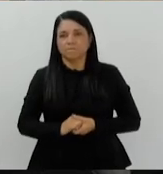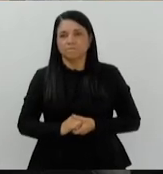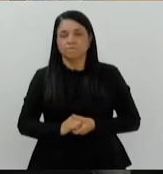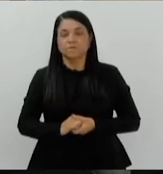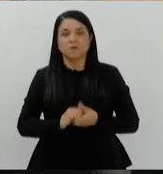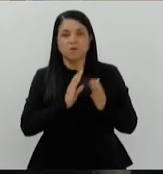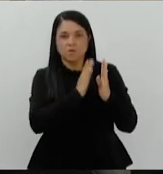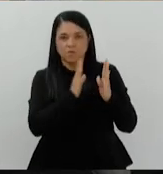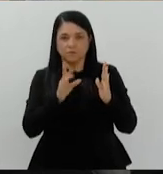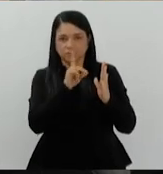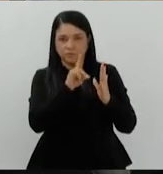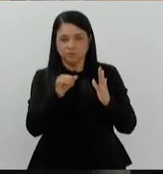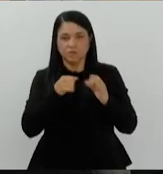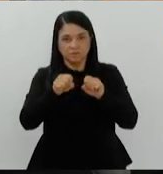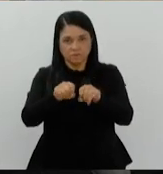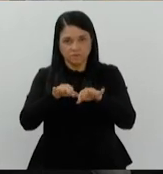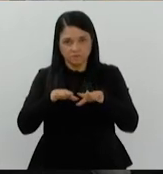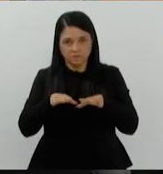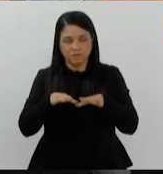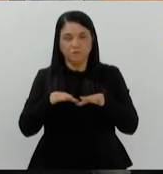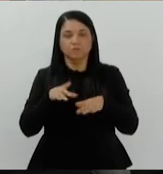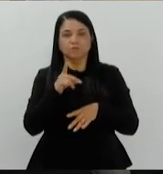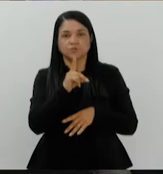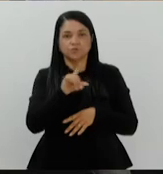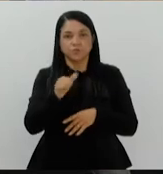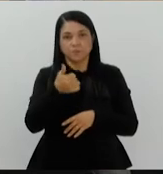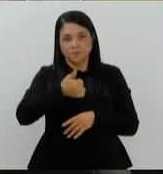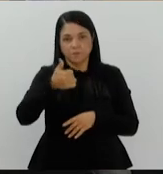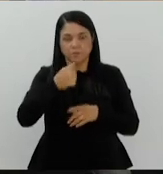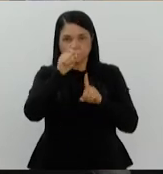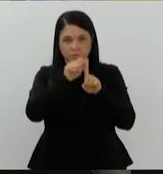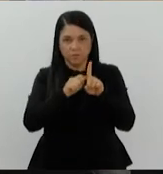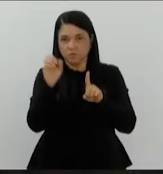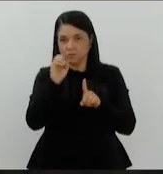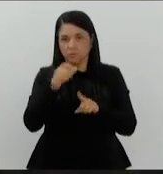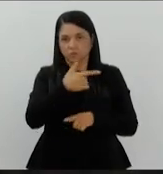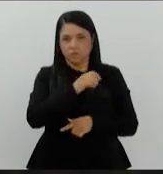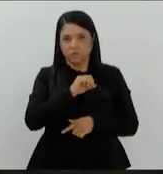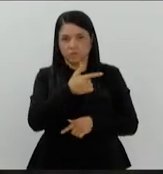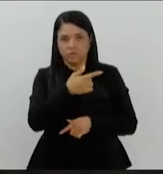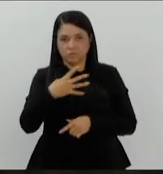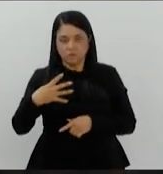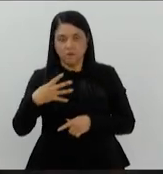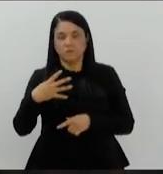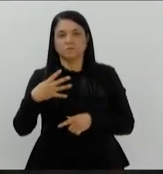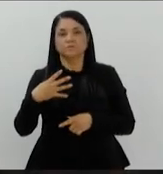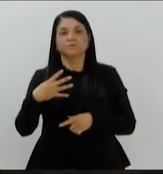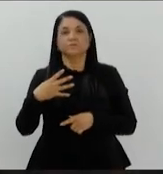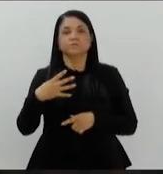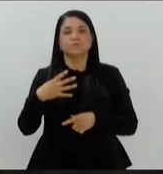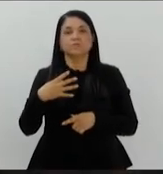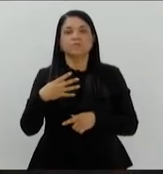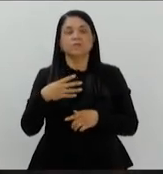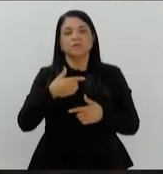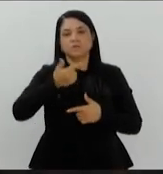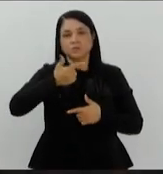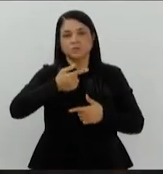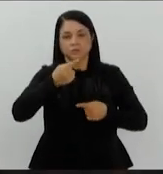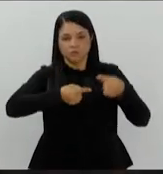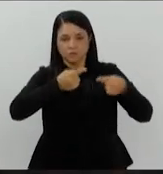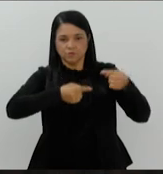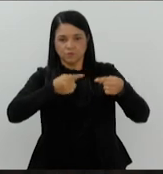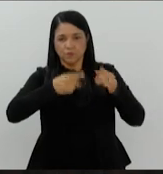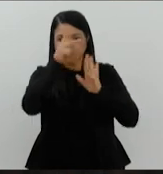Passa-se a ordem do dia. Sessão ordinária do dia 1º de outubro de 2024, em tramitação ordinária, em segunda